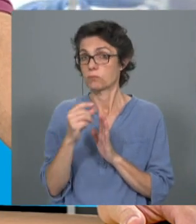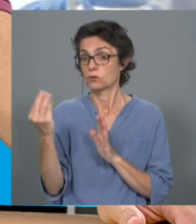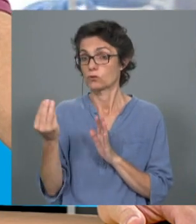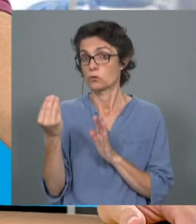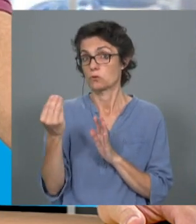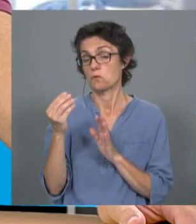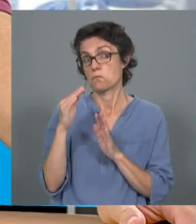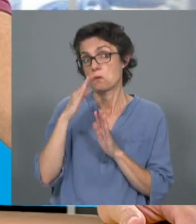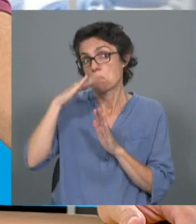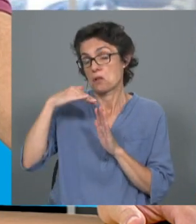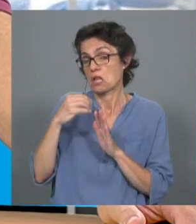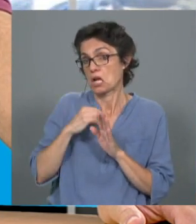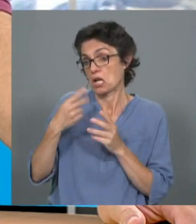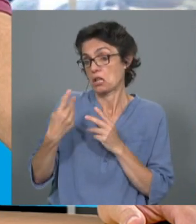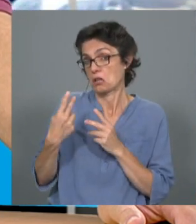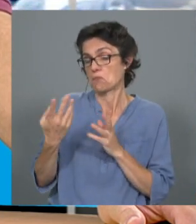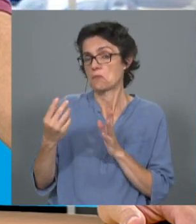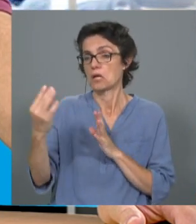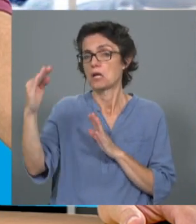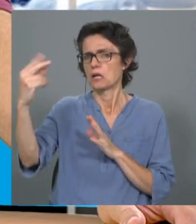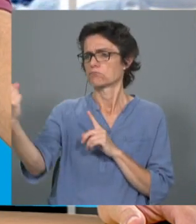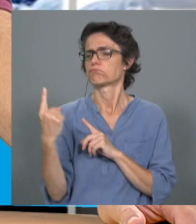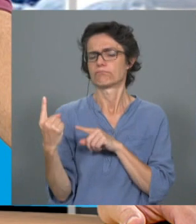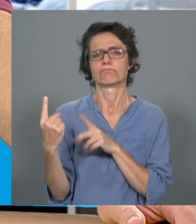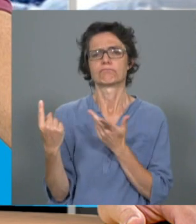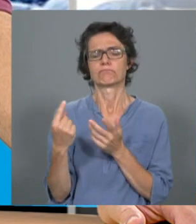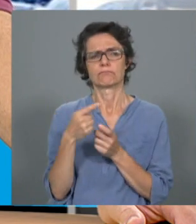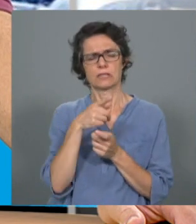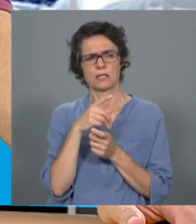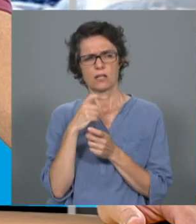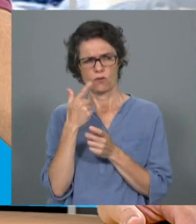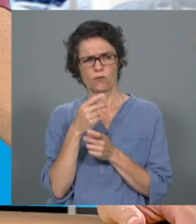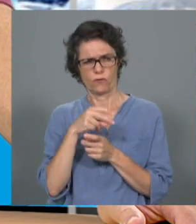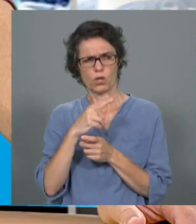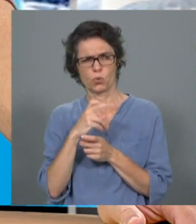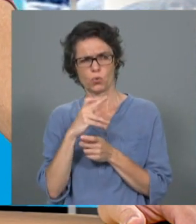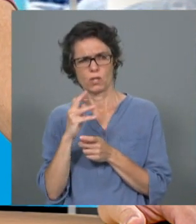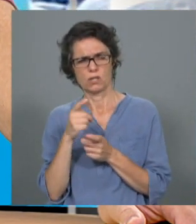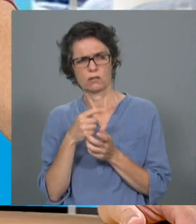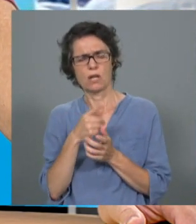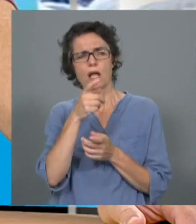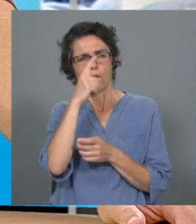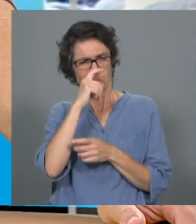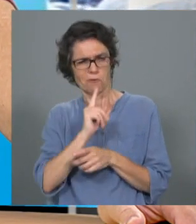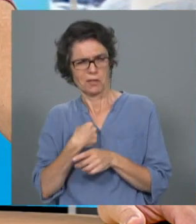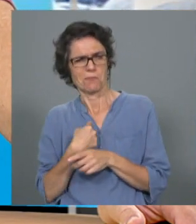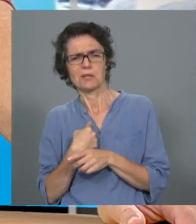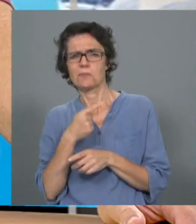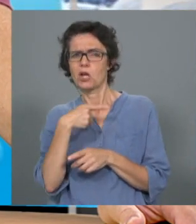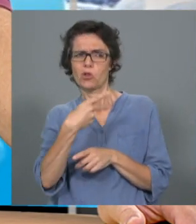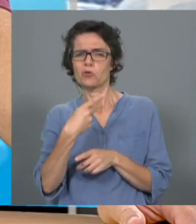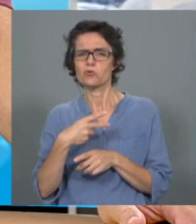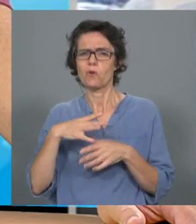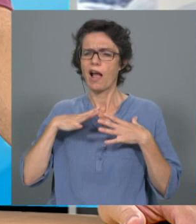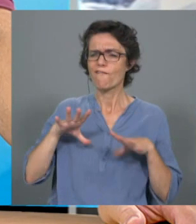eu, dizer-me, é o Frei José Nunes, sou. Então não se lembra de mim, passávamos as férias em